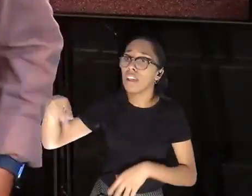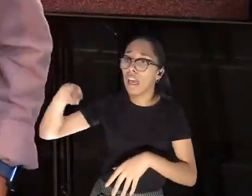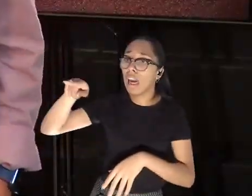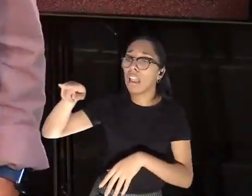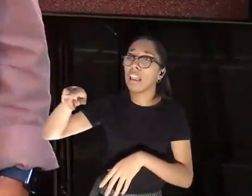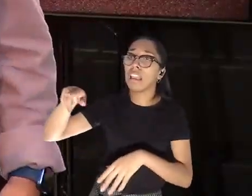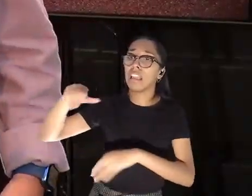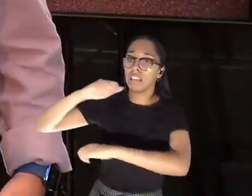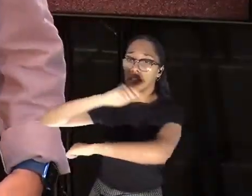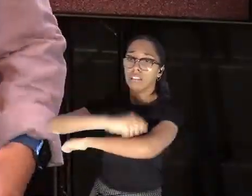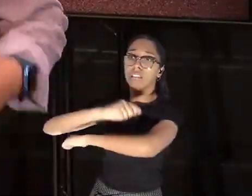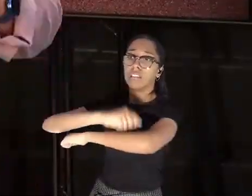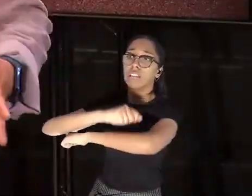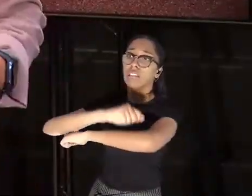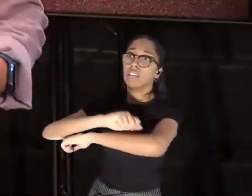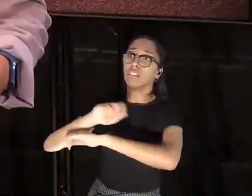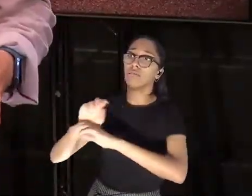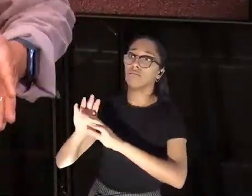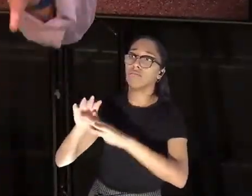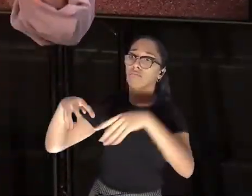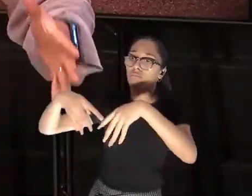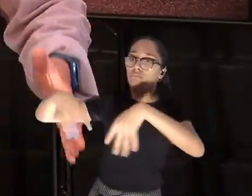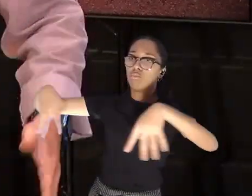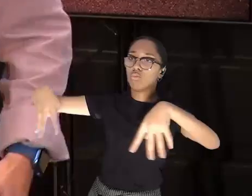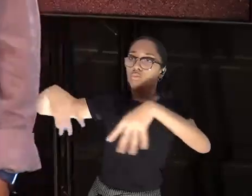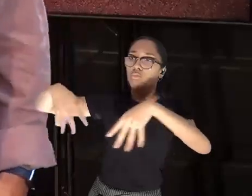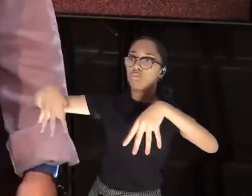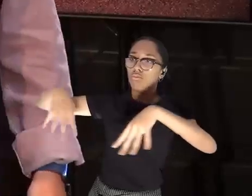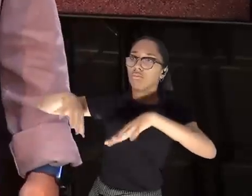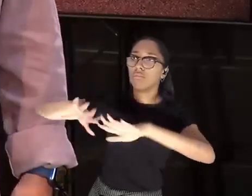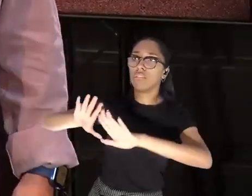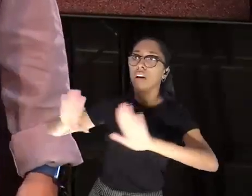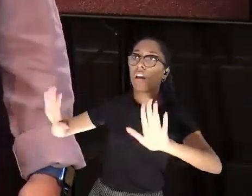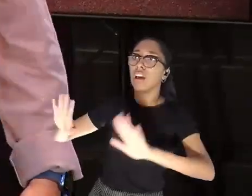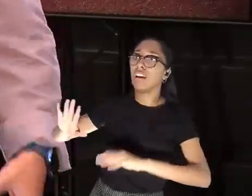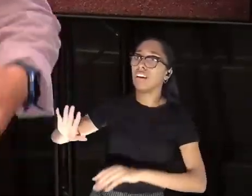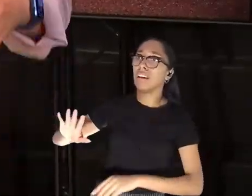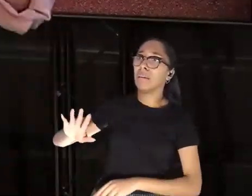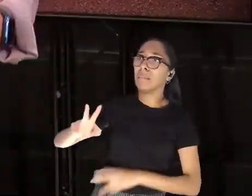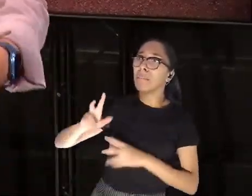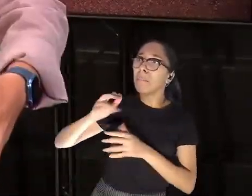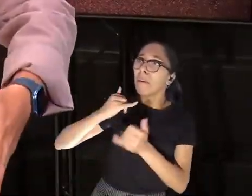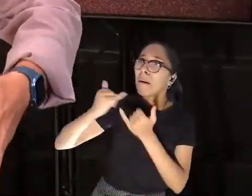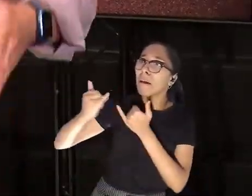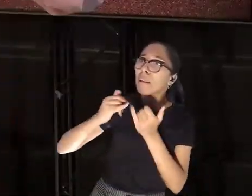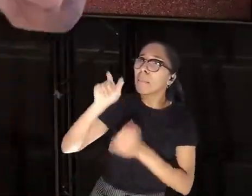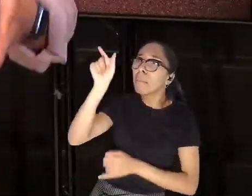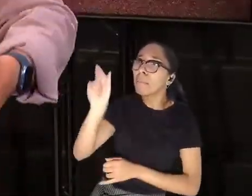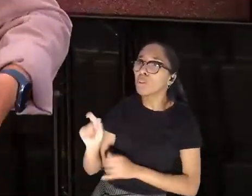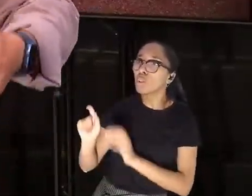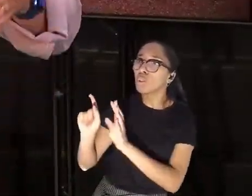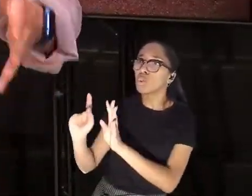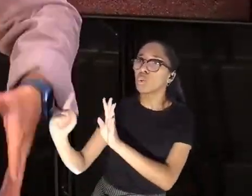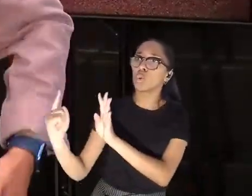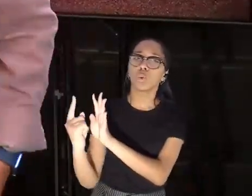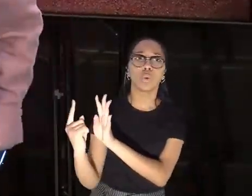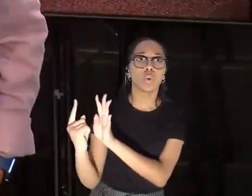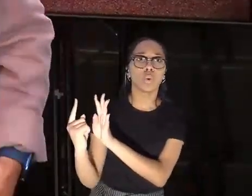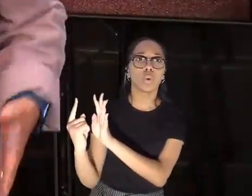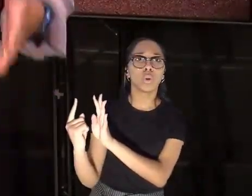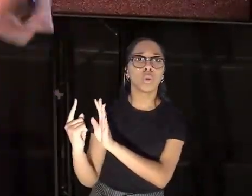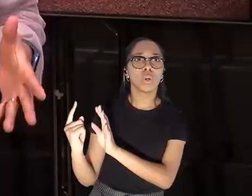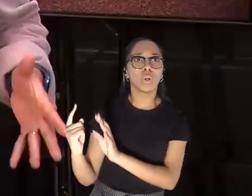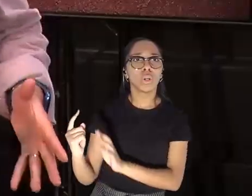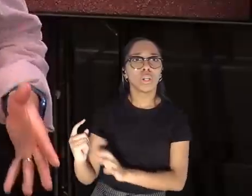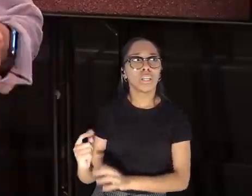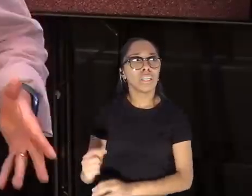na casa. Por que que a gente é bom para ver o que não presta? Por que que a gente é bom para detectar o que não presta? Por